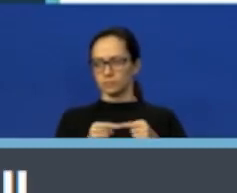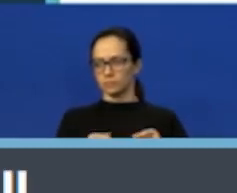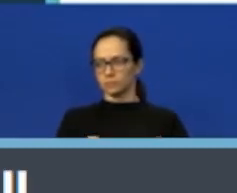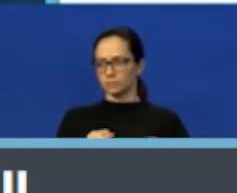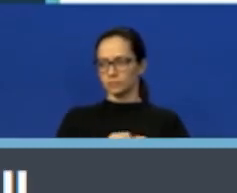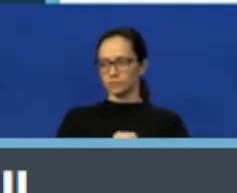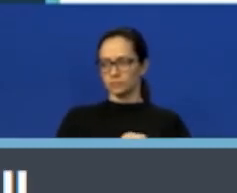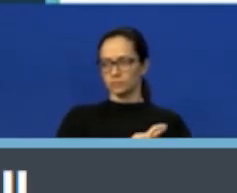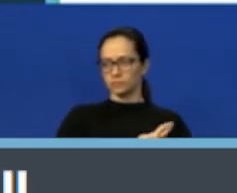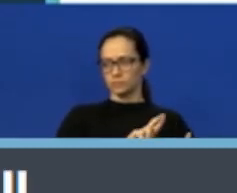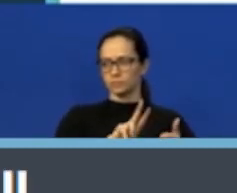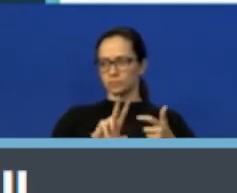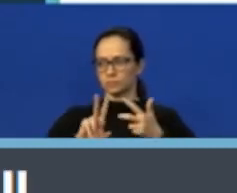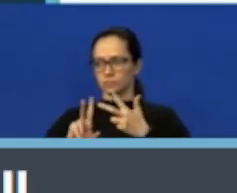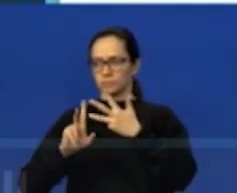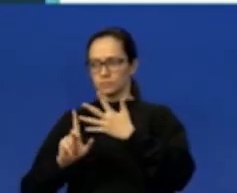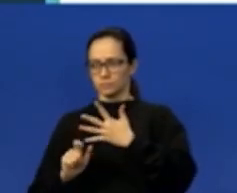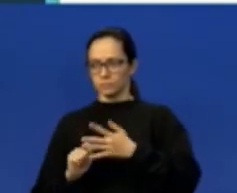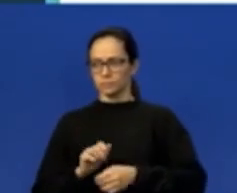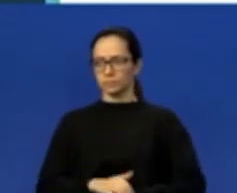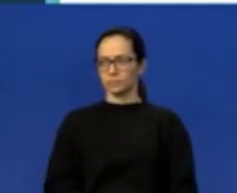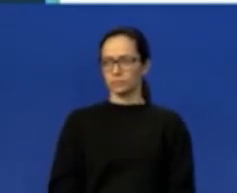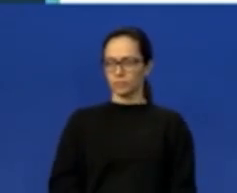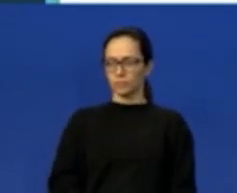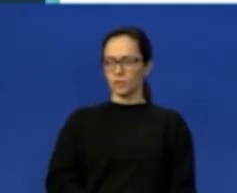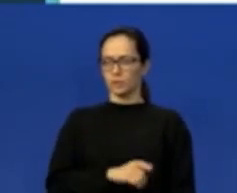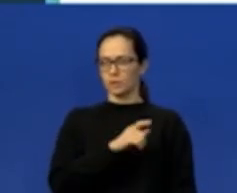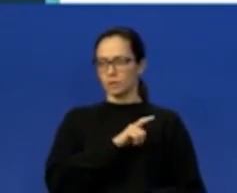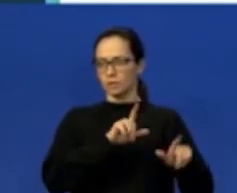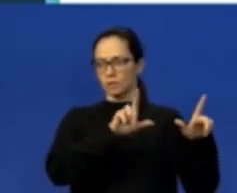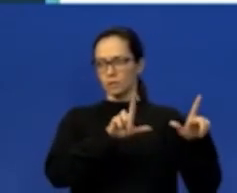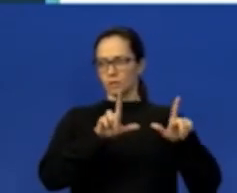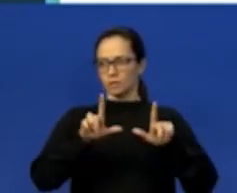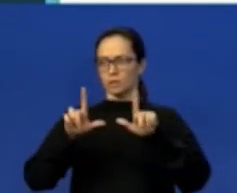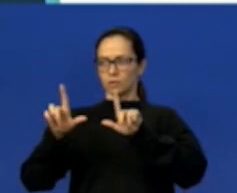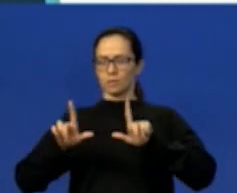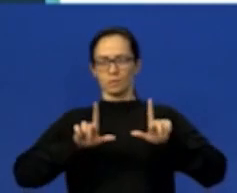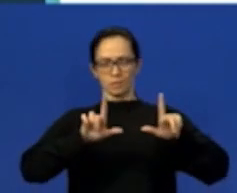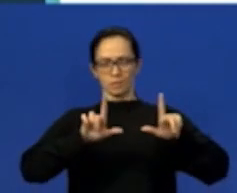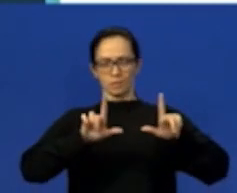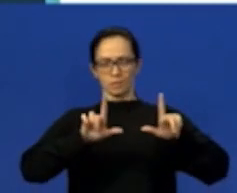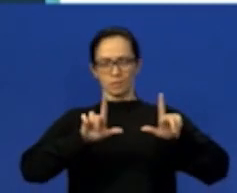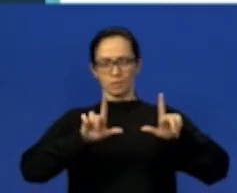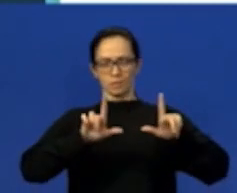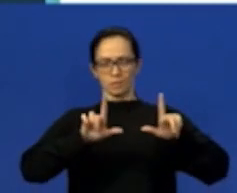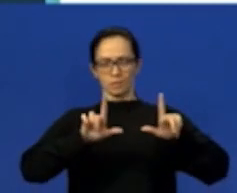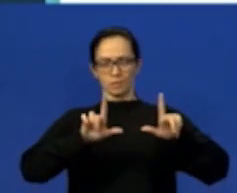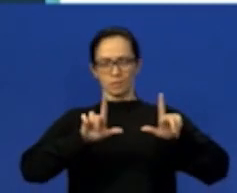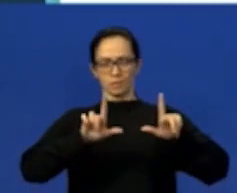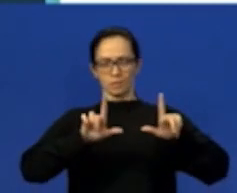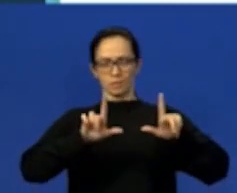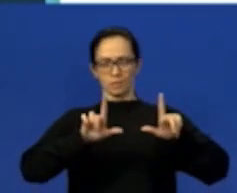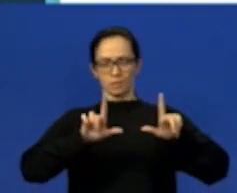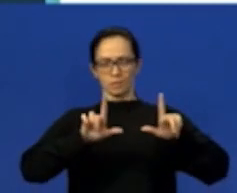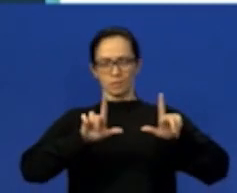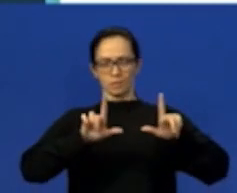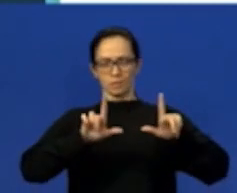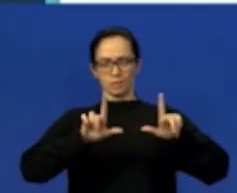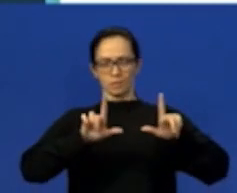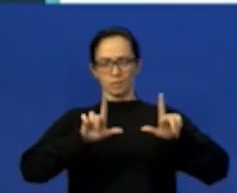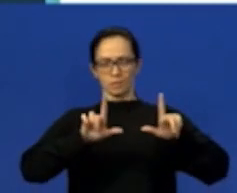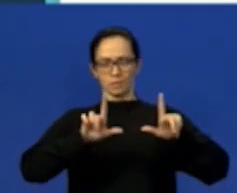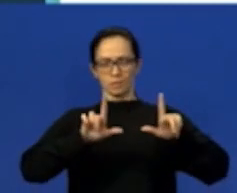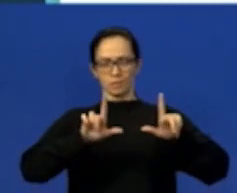Tai Chi Chuan, que é muito praticado na China, nos parques, e ele mantém toda a esfericidade do